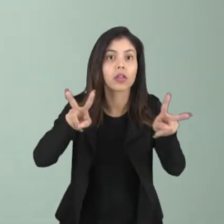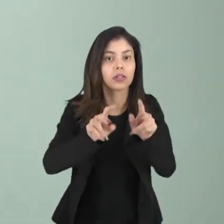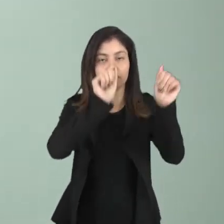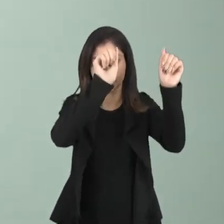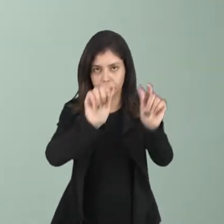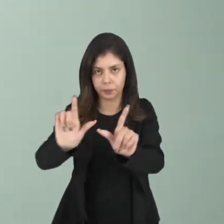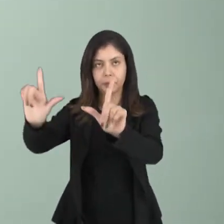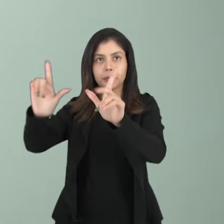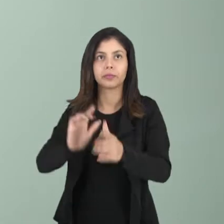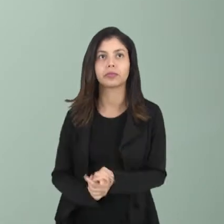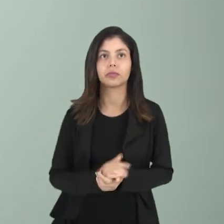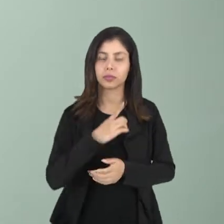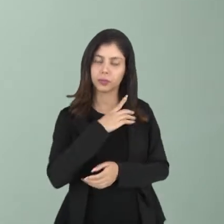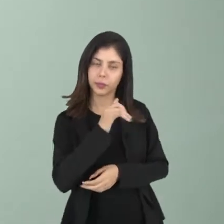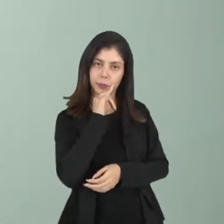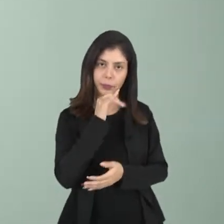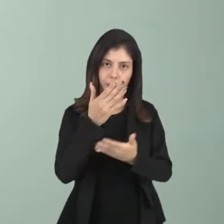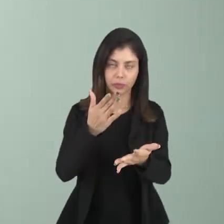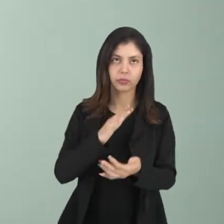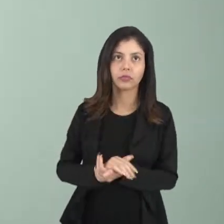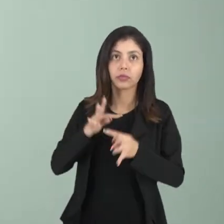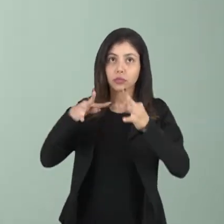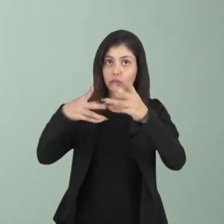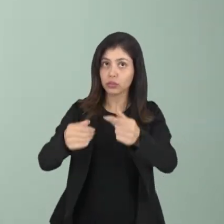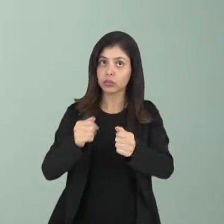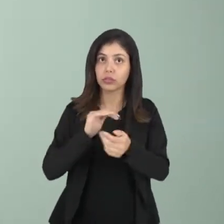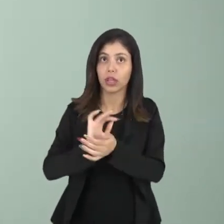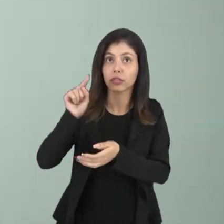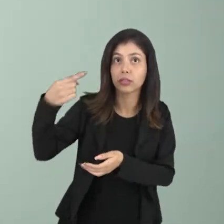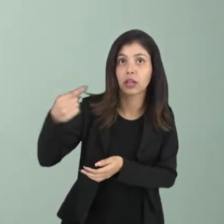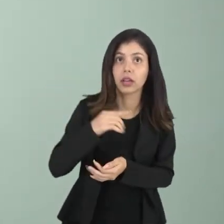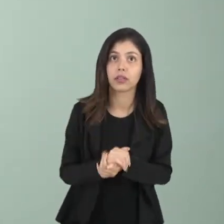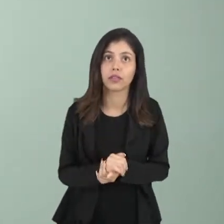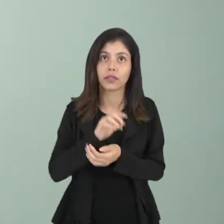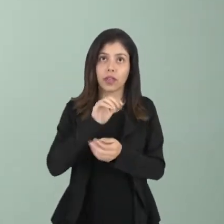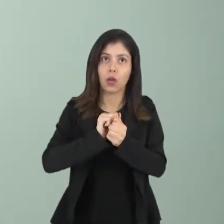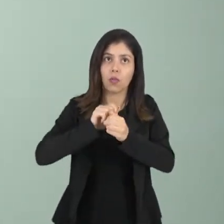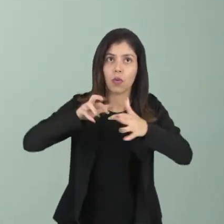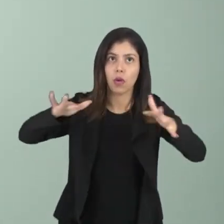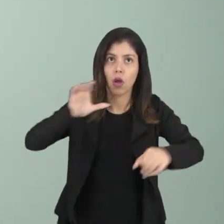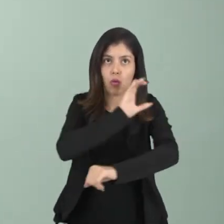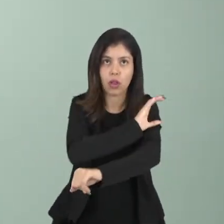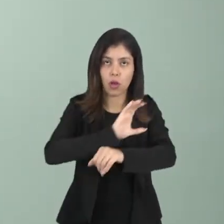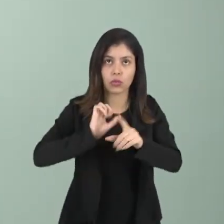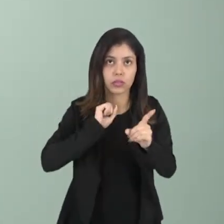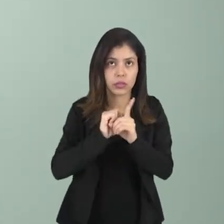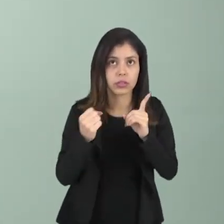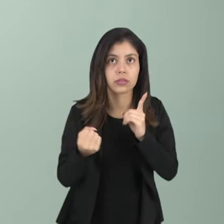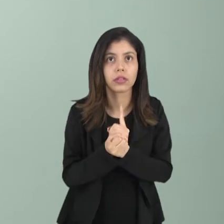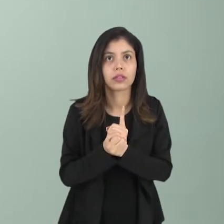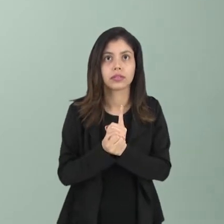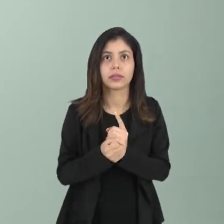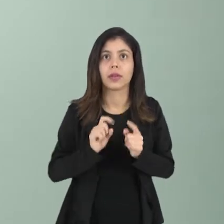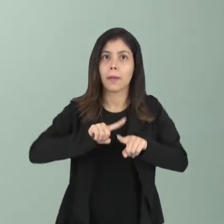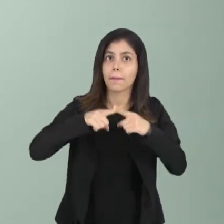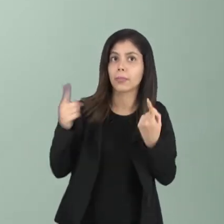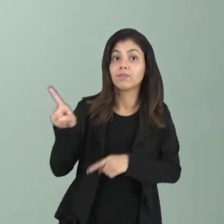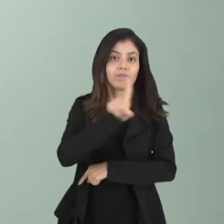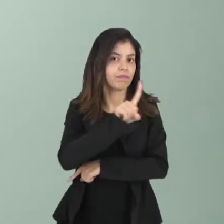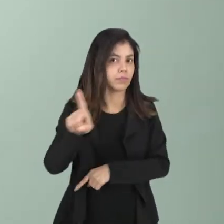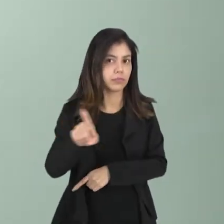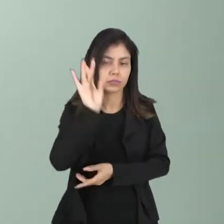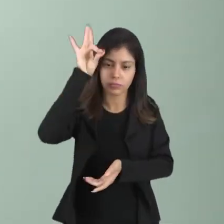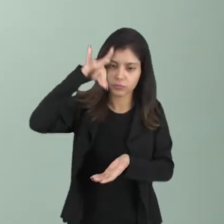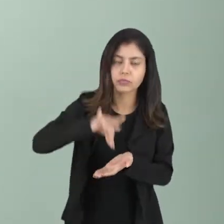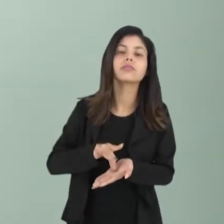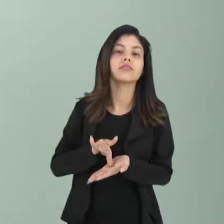Visualizando em tela, nós temos assim: tudo aquilo que faz parte da vasta gama cultural de uma sociedade,